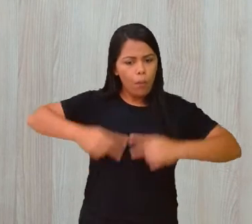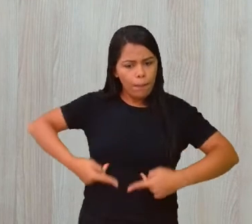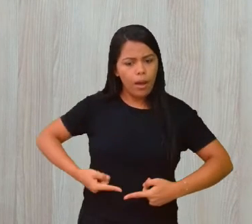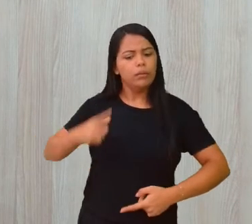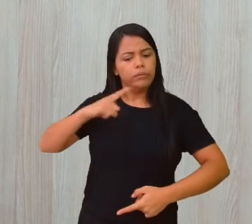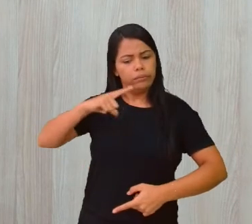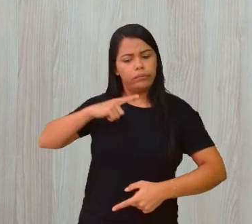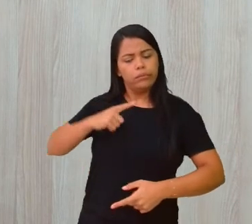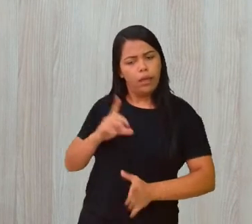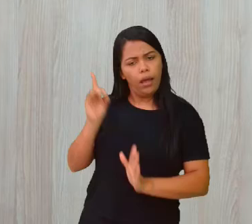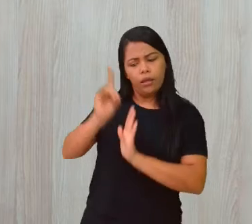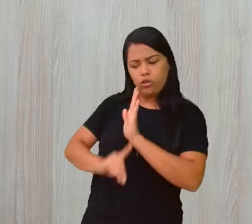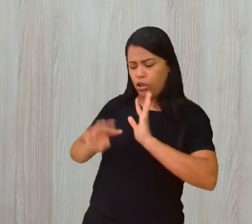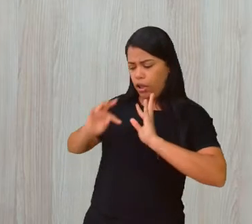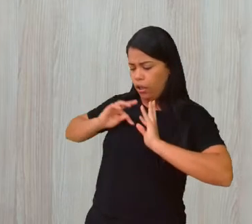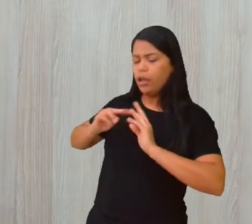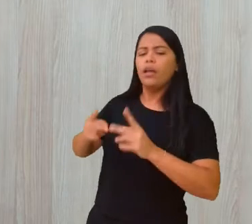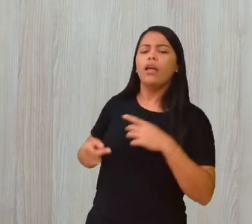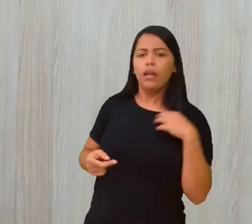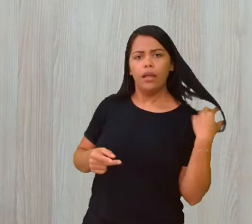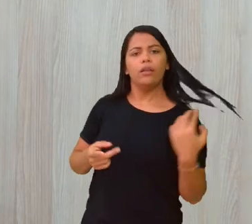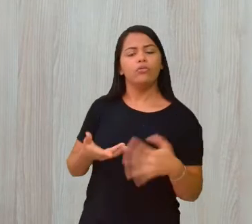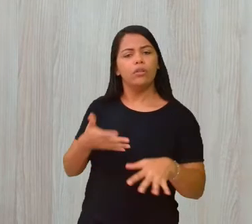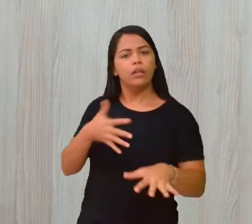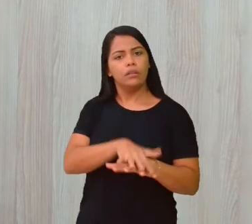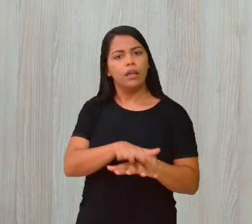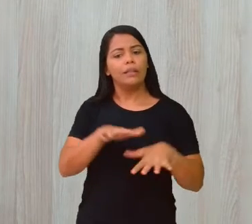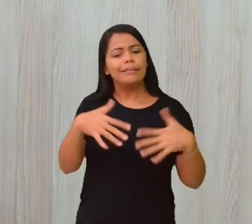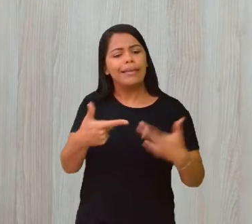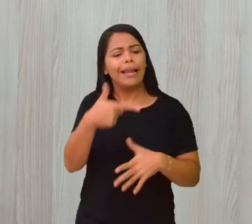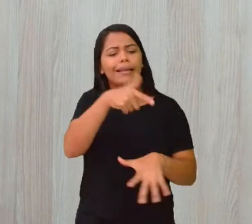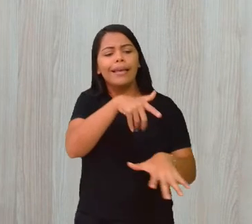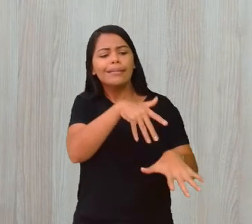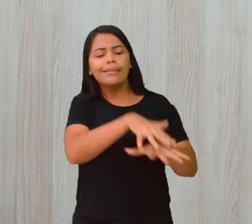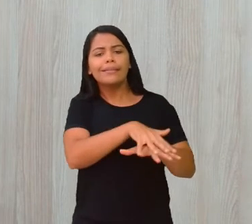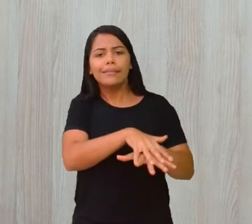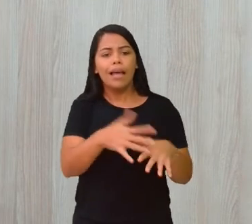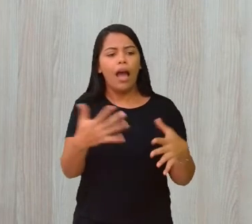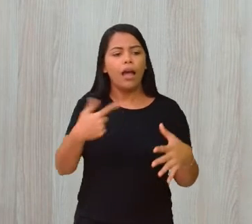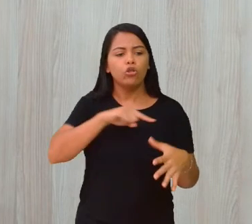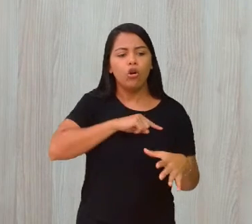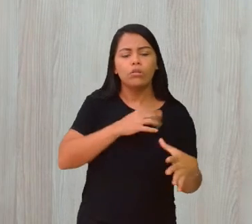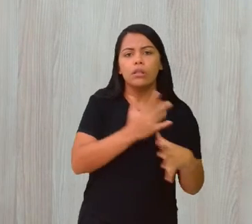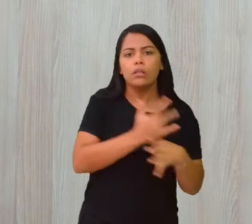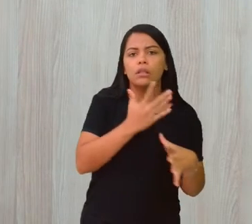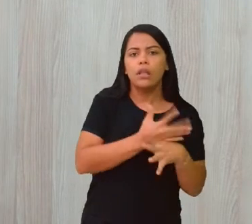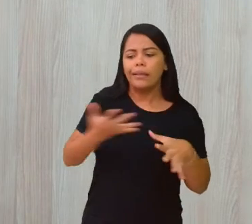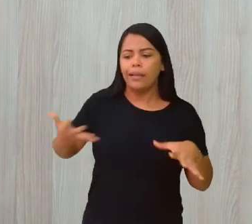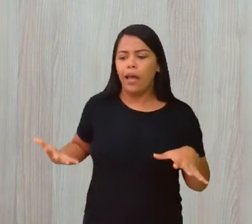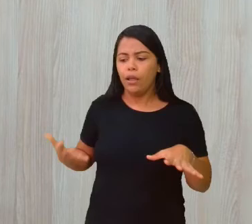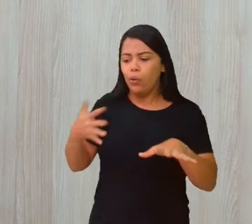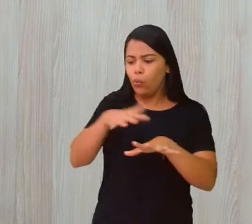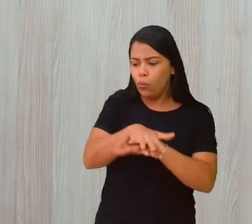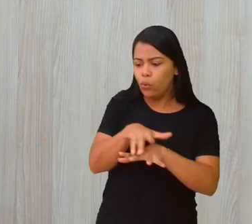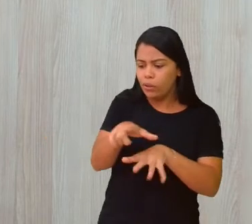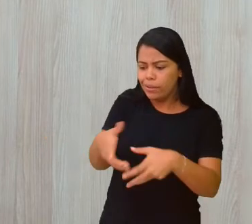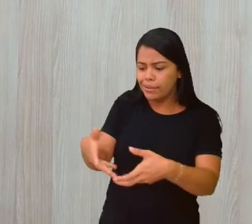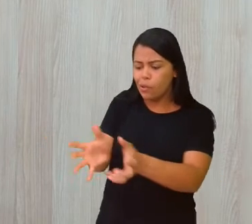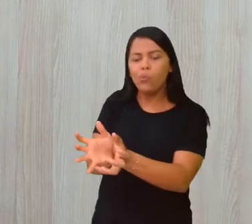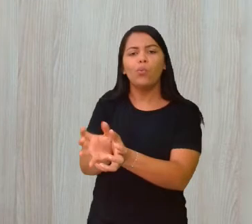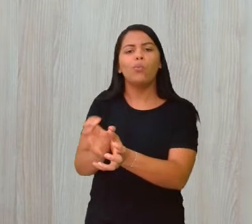né? Será que a nossa cidade está incluindo, né, essa população? Ou a cidade, ela